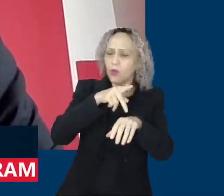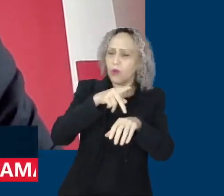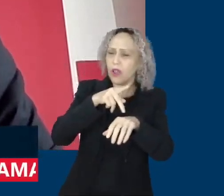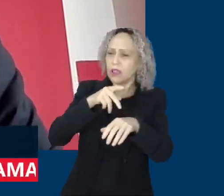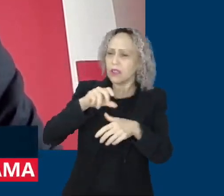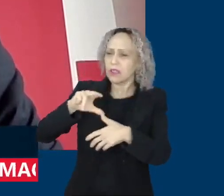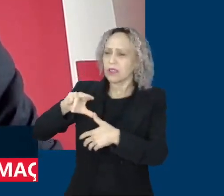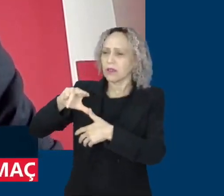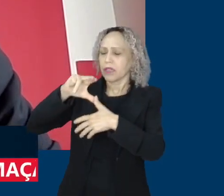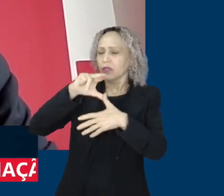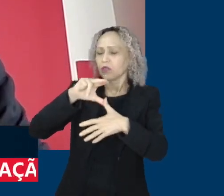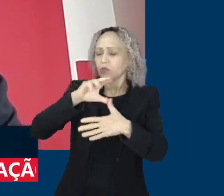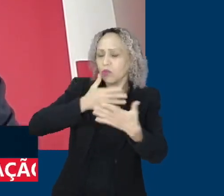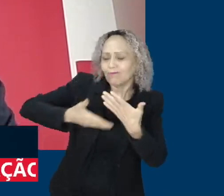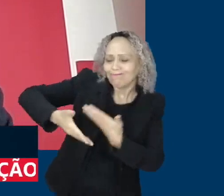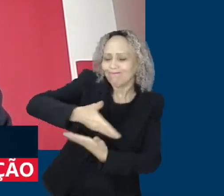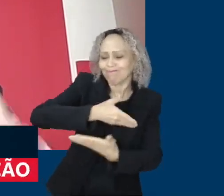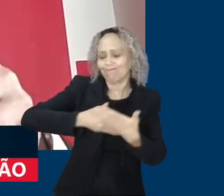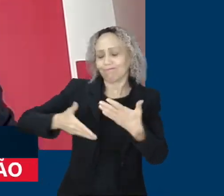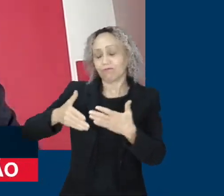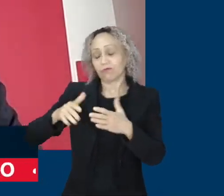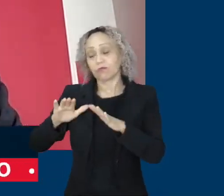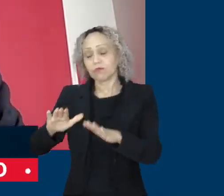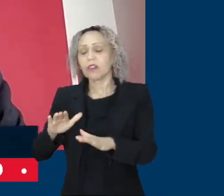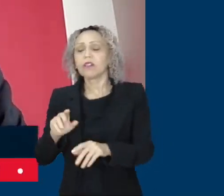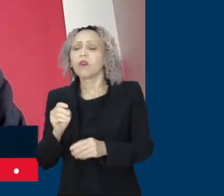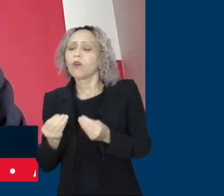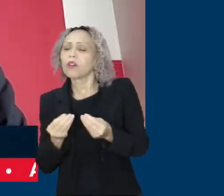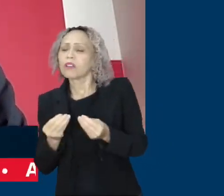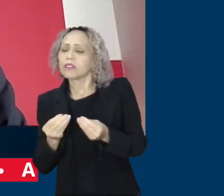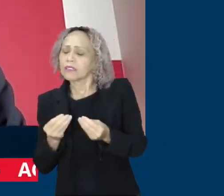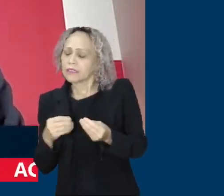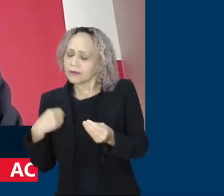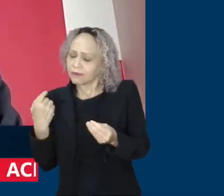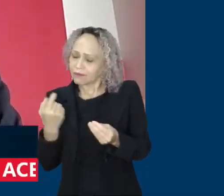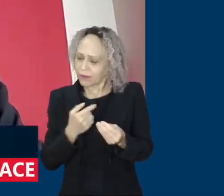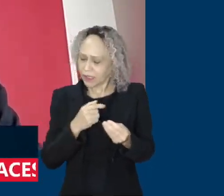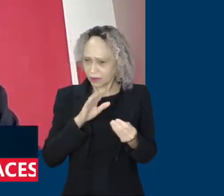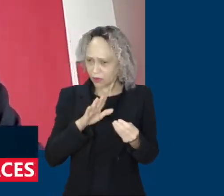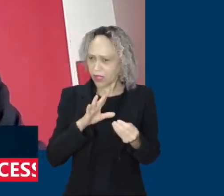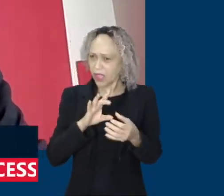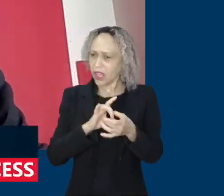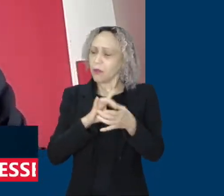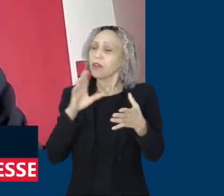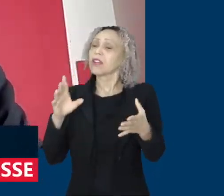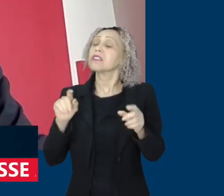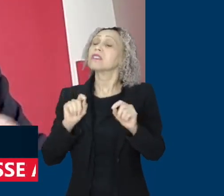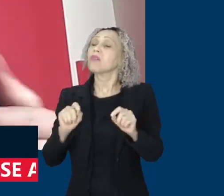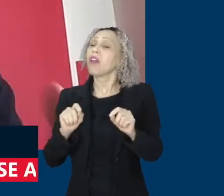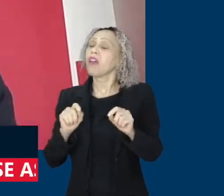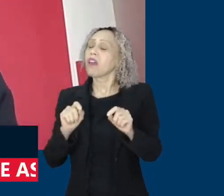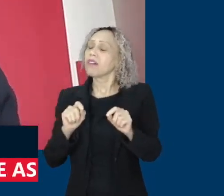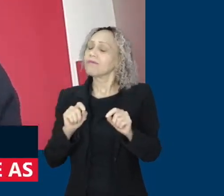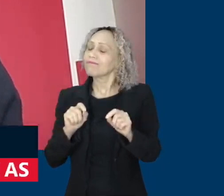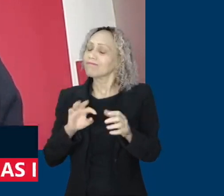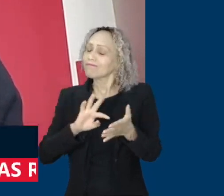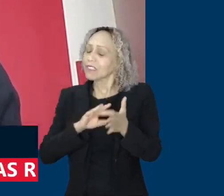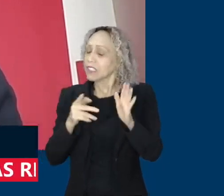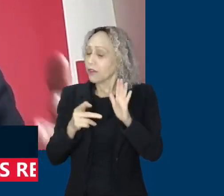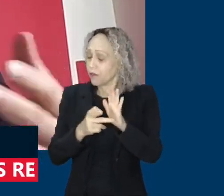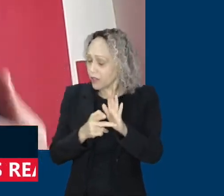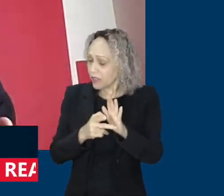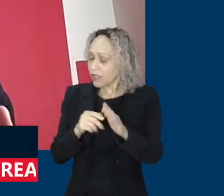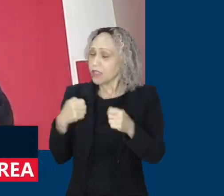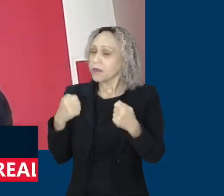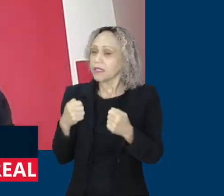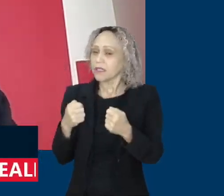com as divergências a partir do processo democrático significa também que nós devemos trabalhar juntos